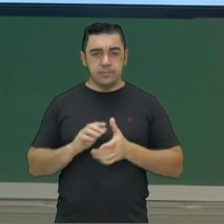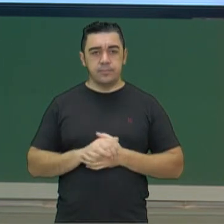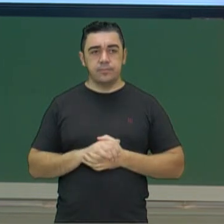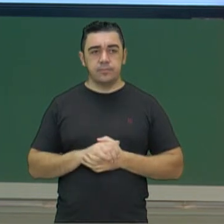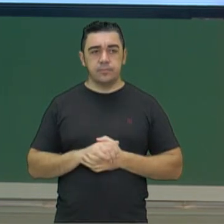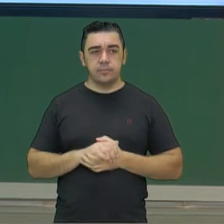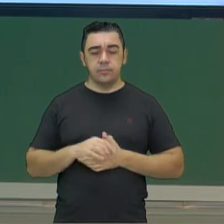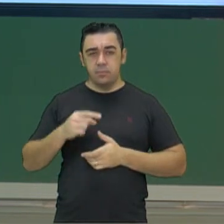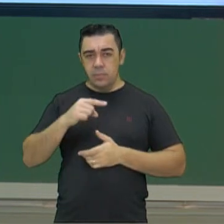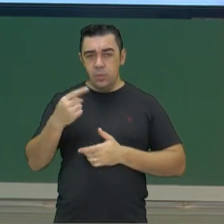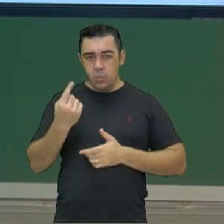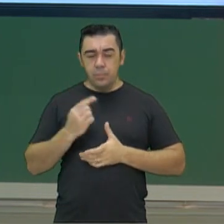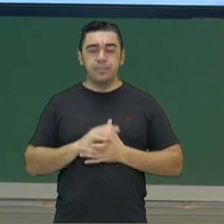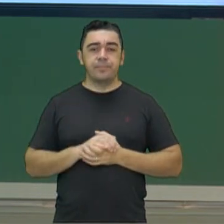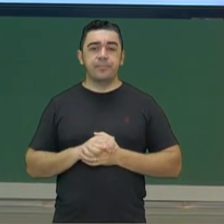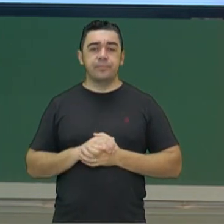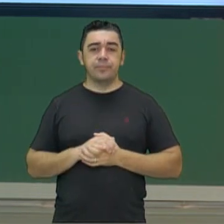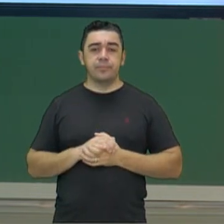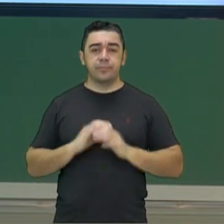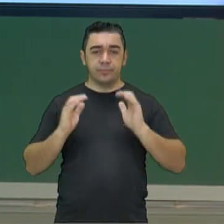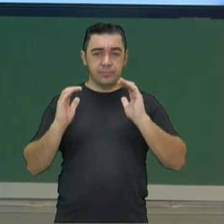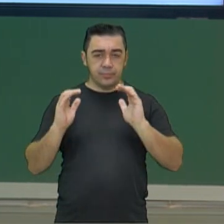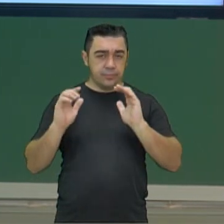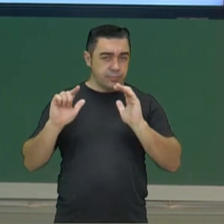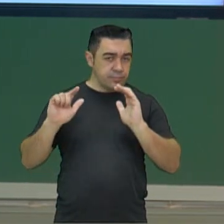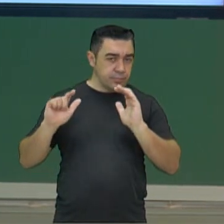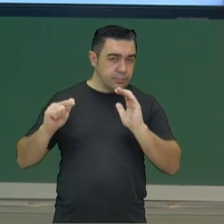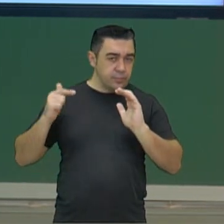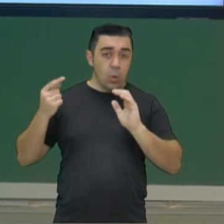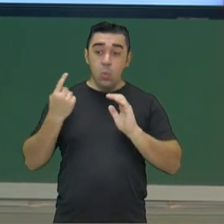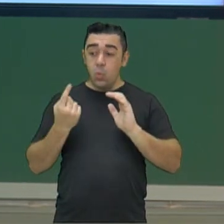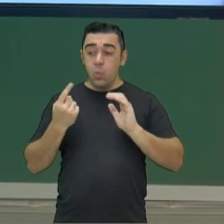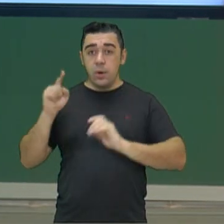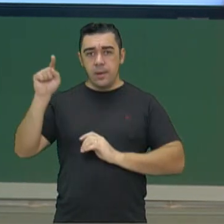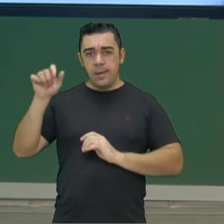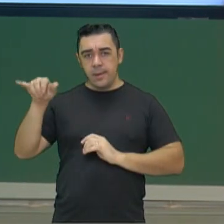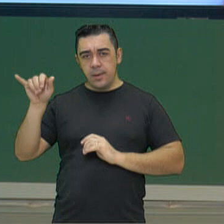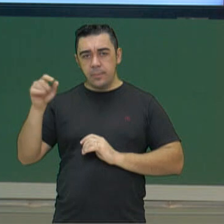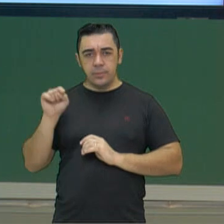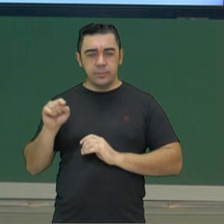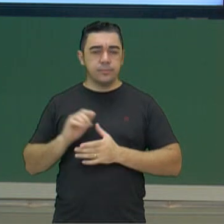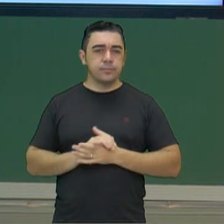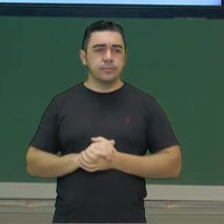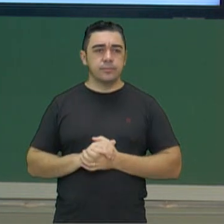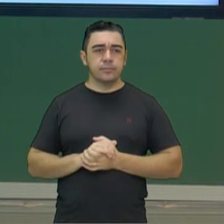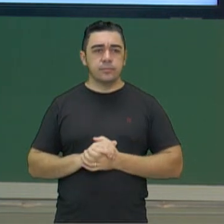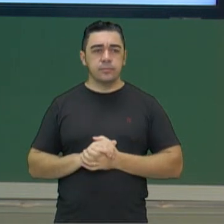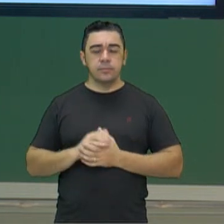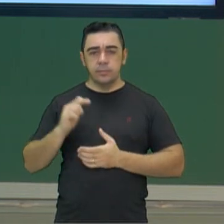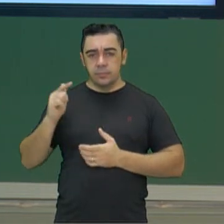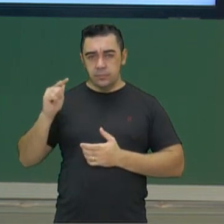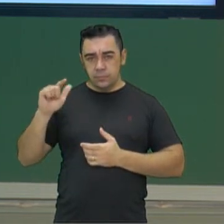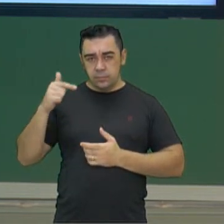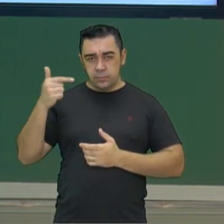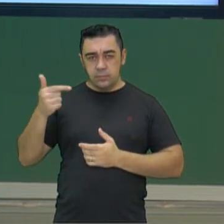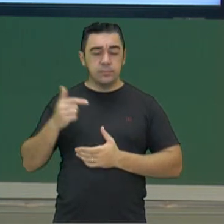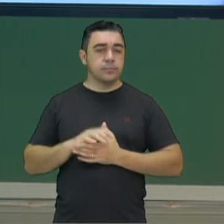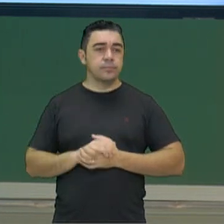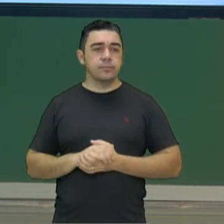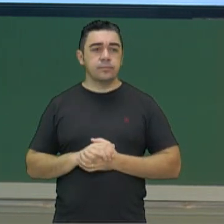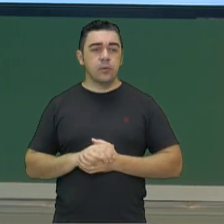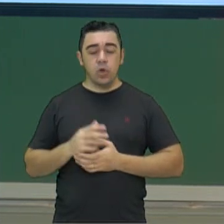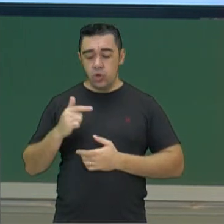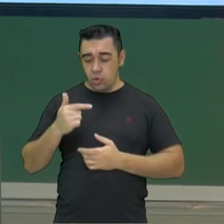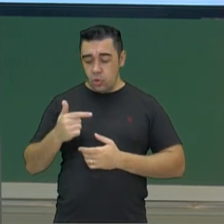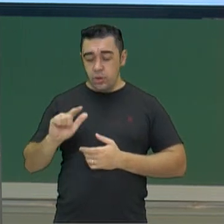sendo y, menos 1. O 1 eu tirei do y do centro. 2 ao quadrado, o 2 é o valor